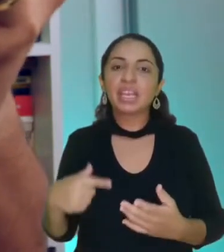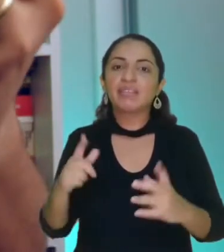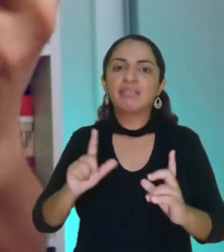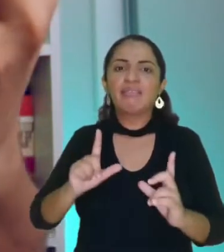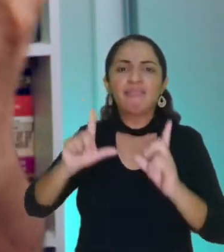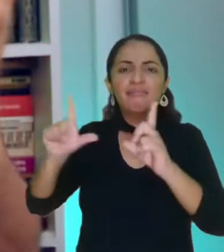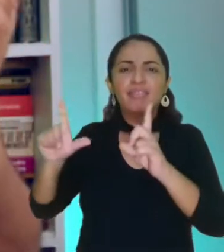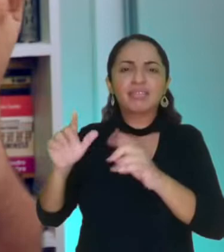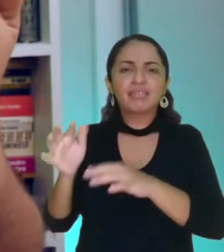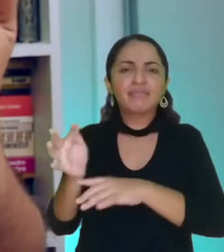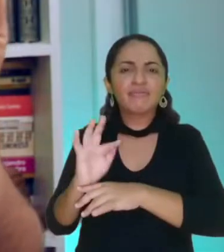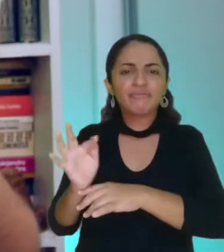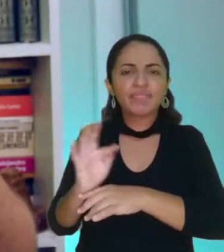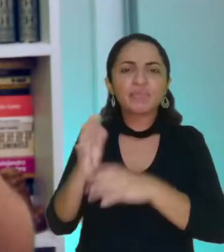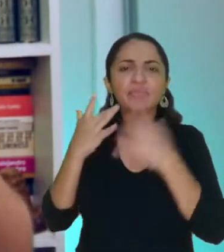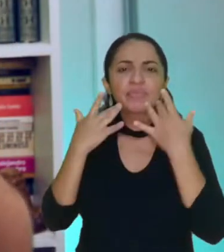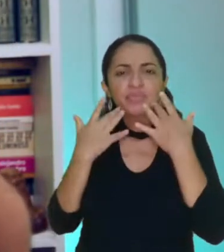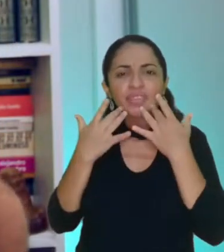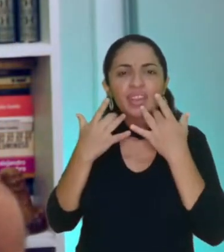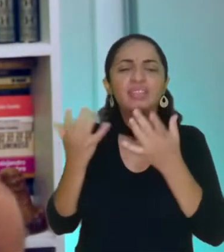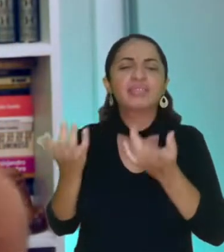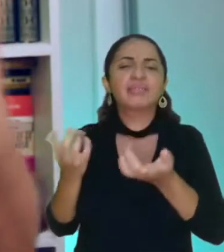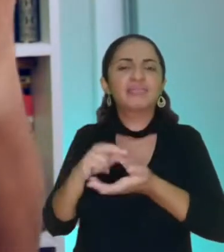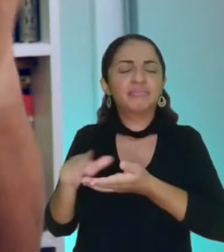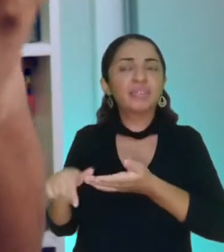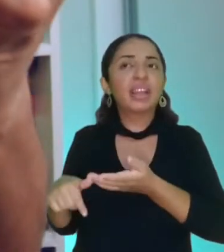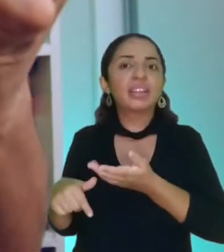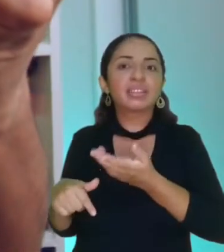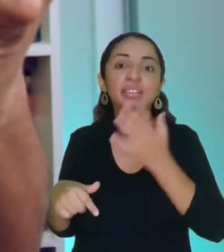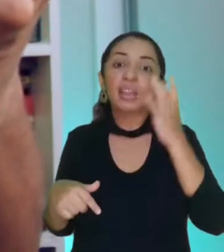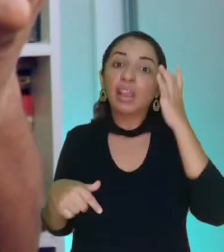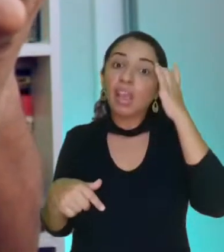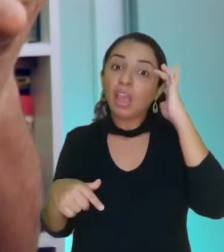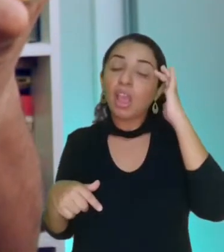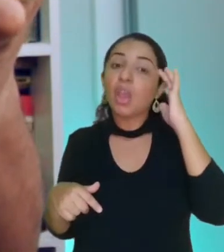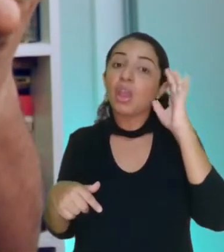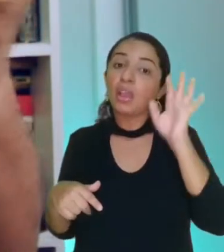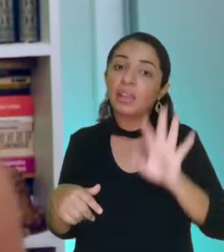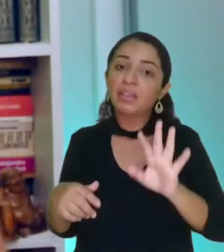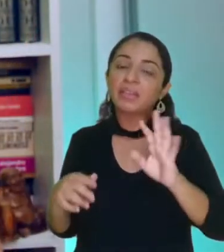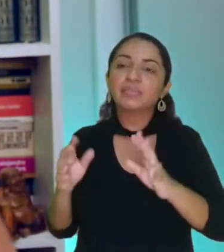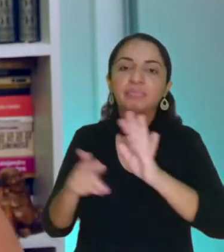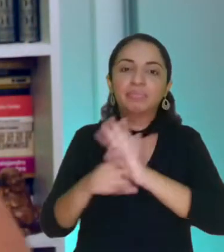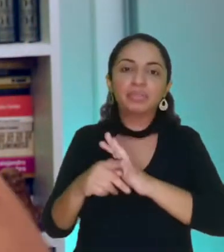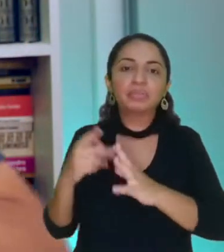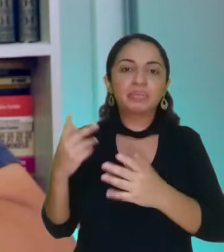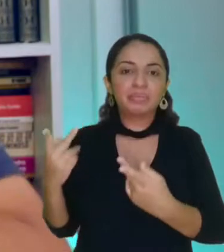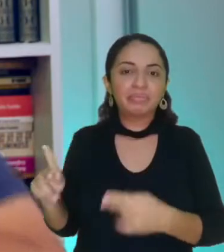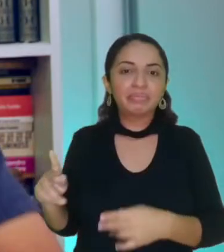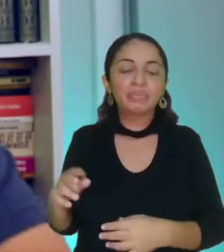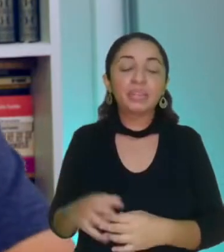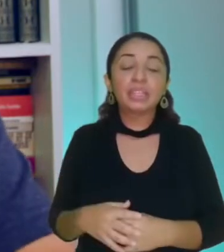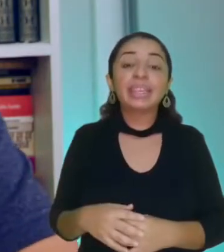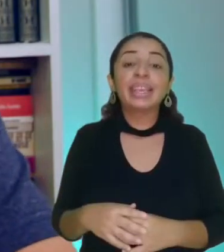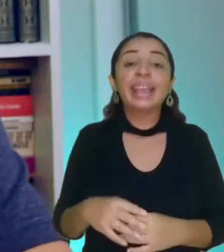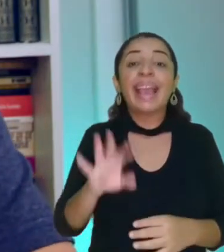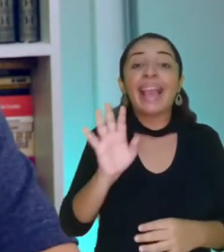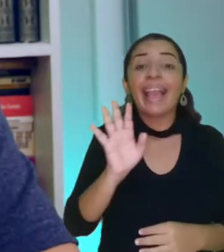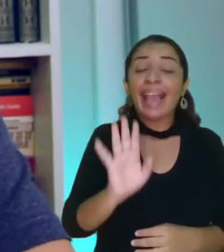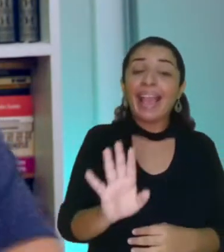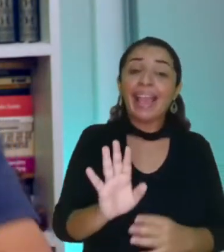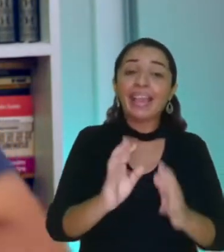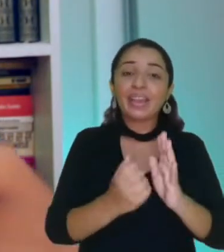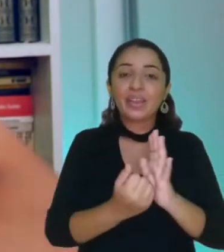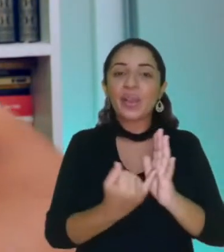filmes, teatro, livros. É provável que seja do Benício. Aliás, essa coleção